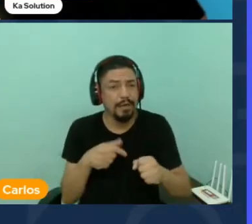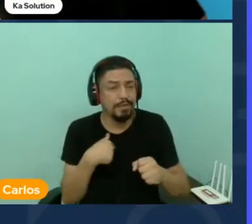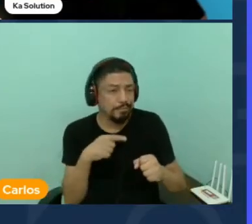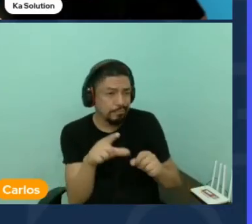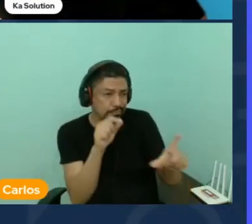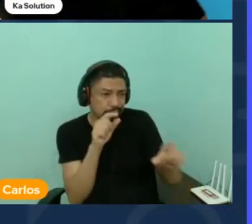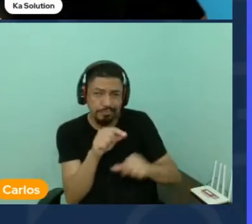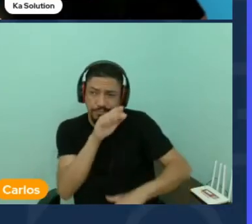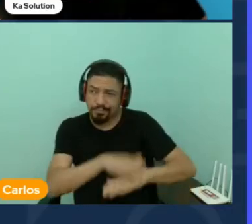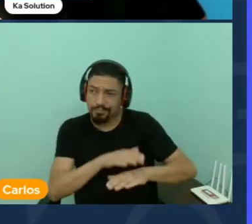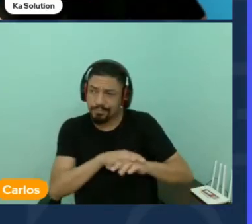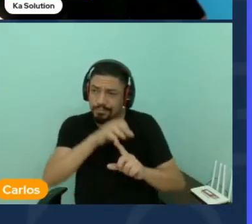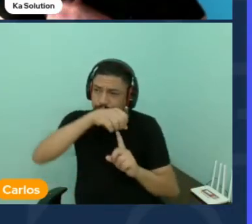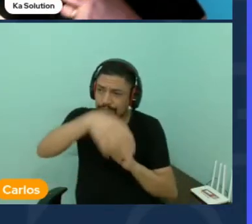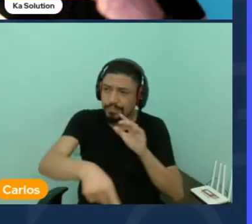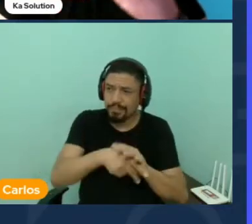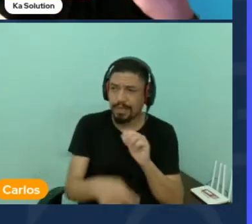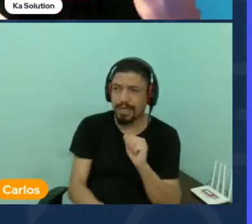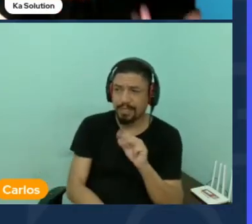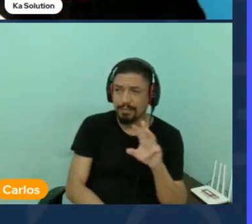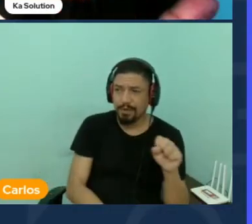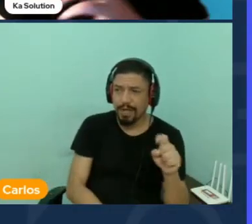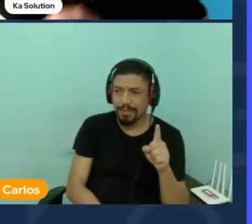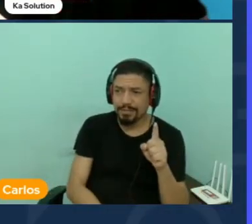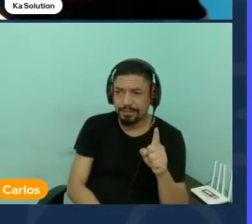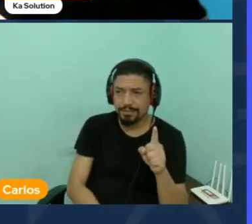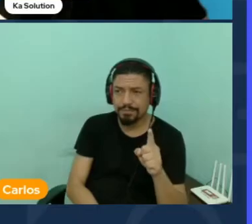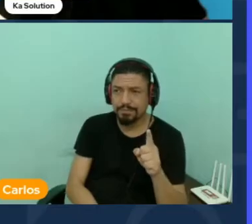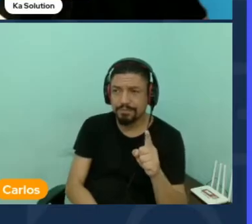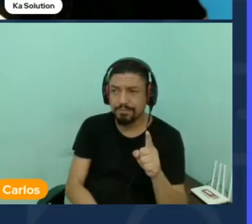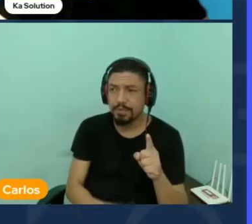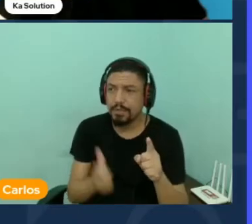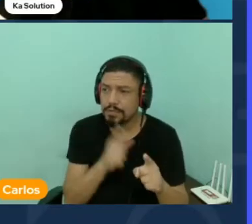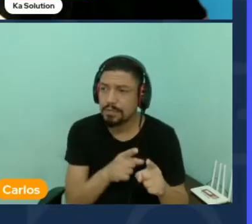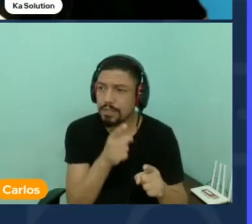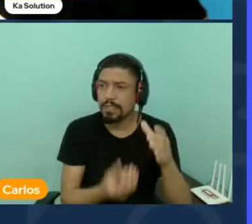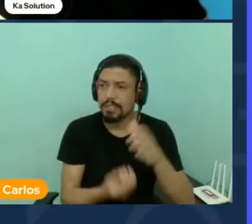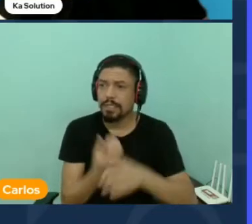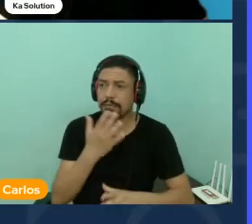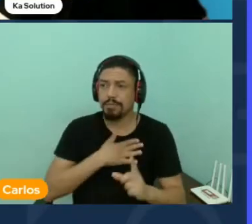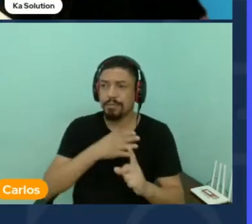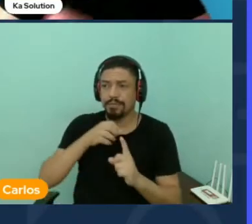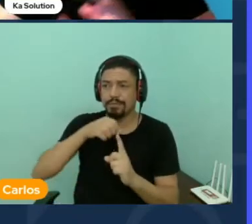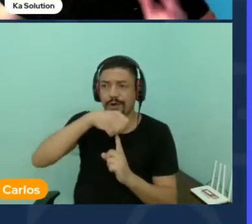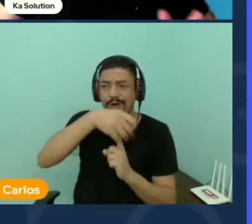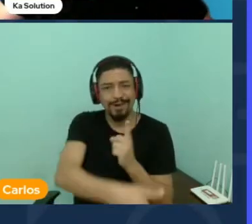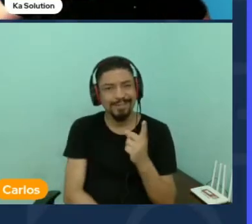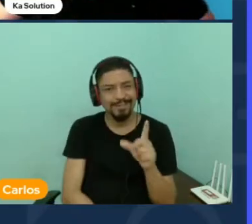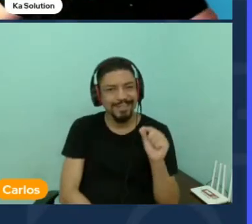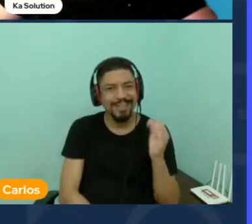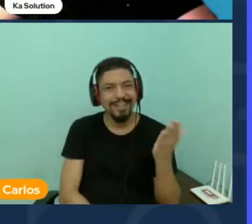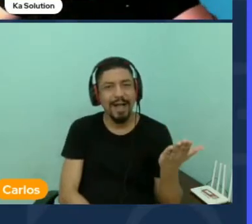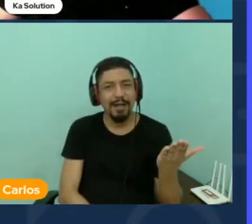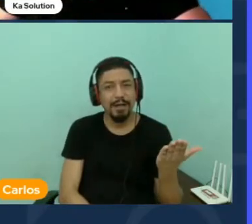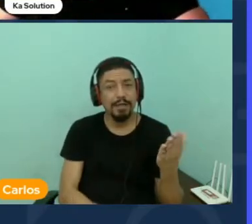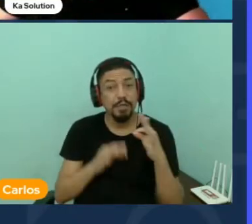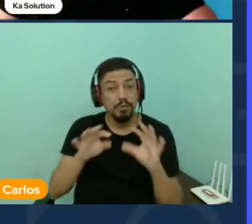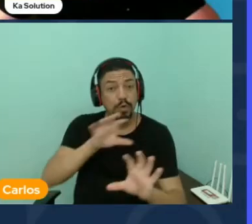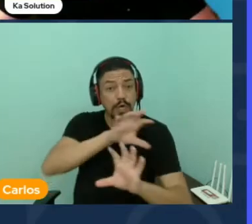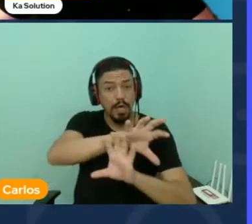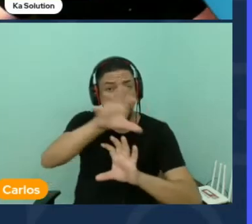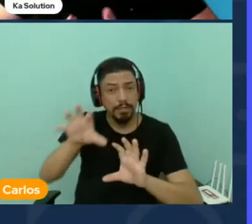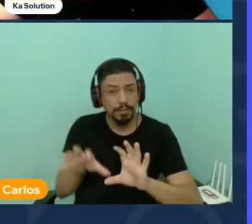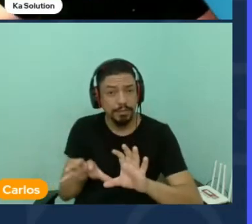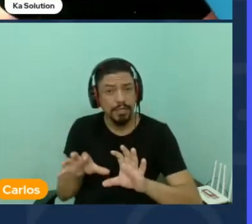da AWS, onde eu posso criar também o meu servidor. E todas essas regiões,